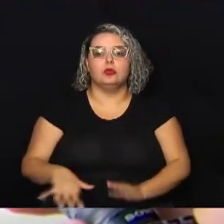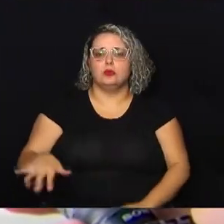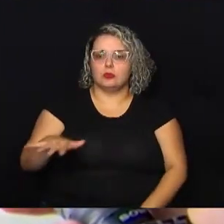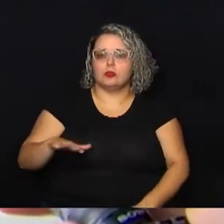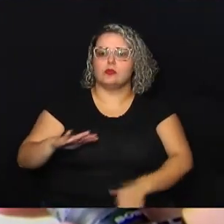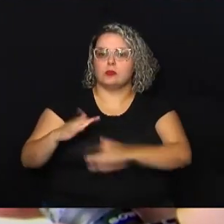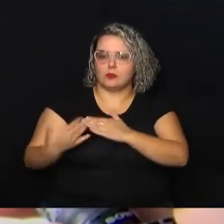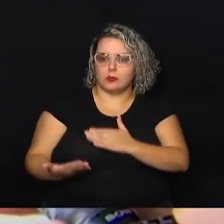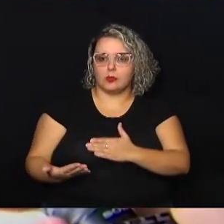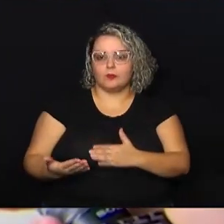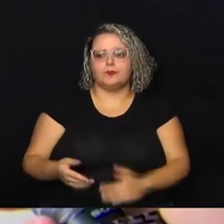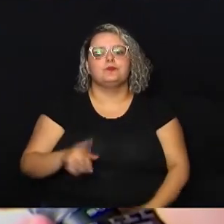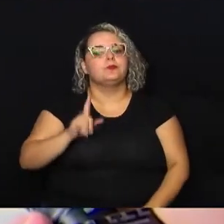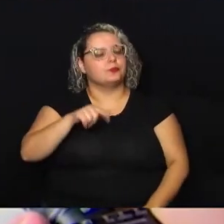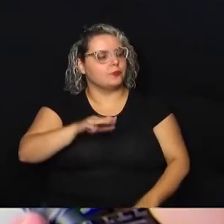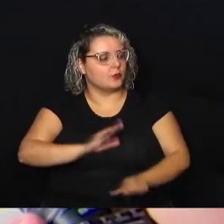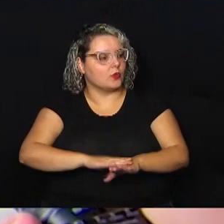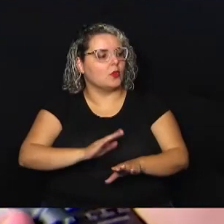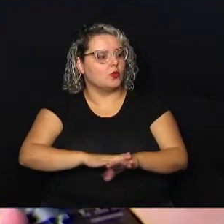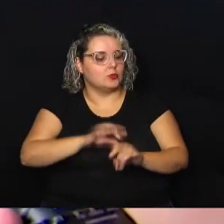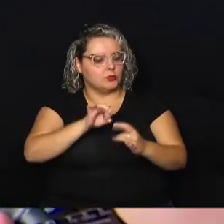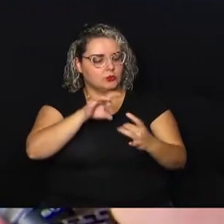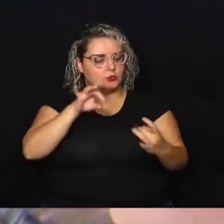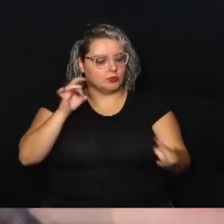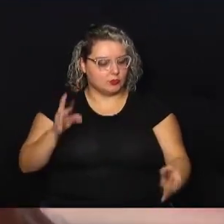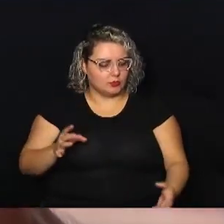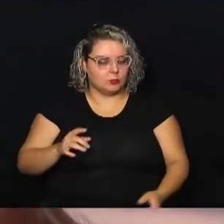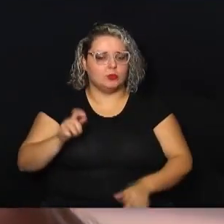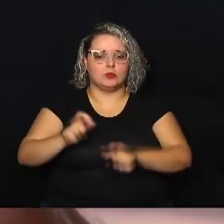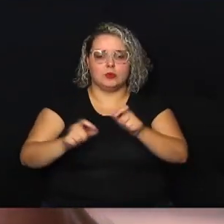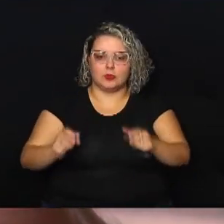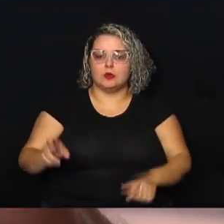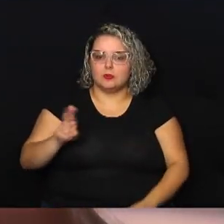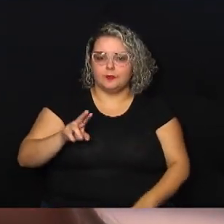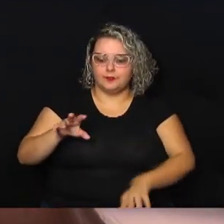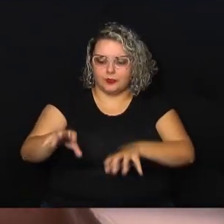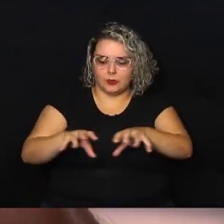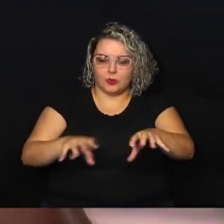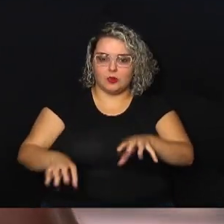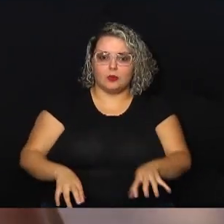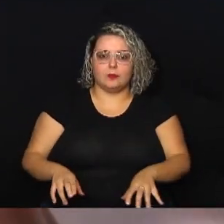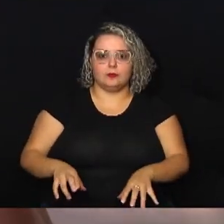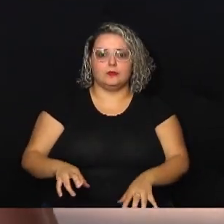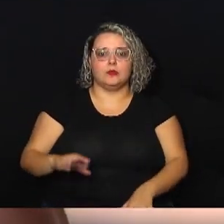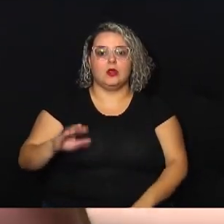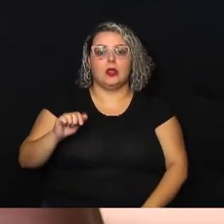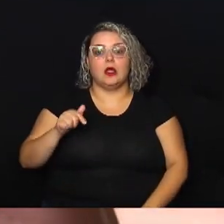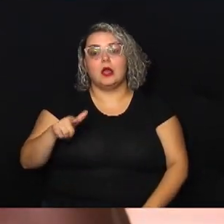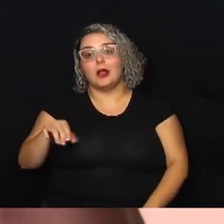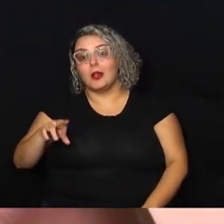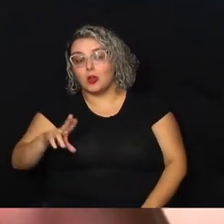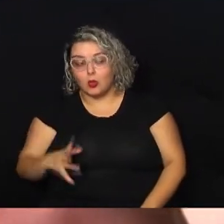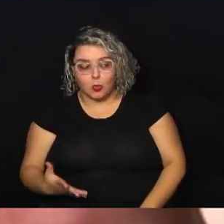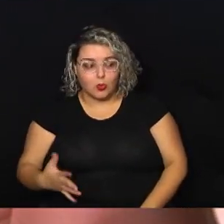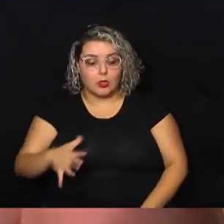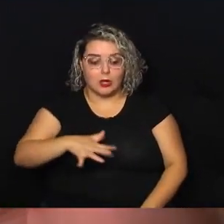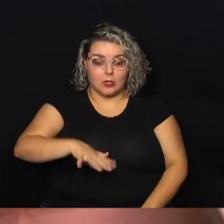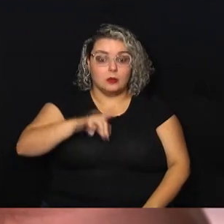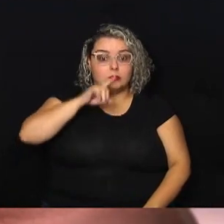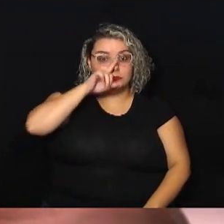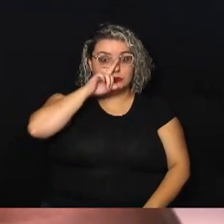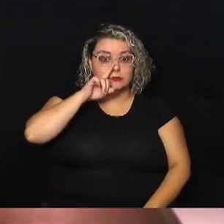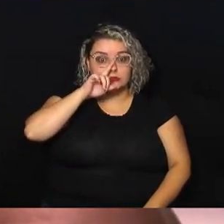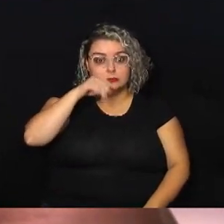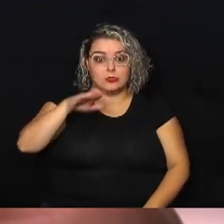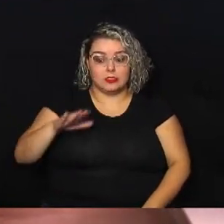Ele funciona como um feedback dos usuários e exibe um mapa de calor apontando as regiões mais perigosas aqui no